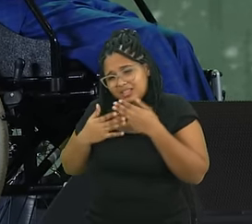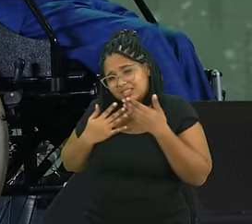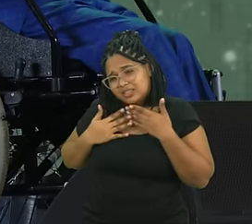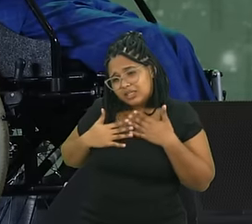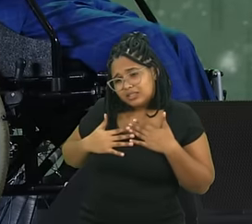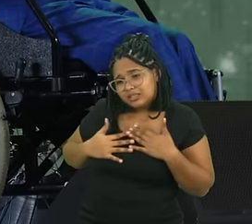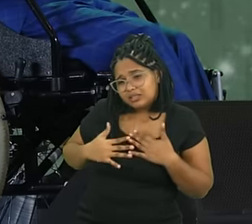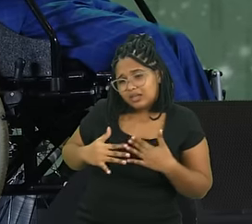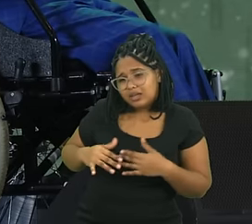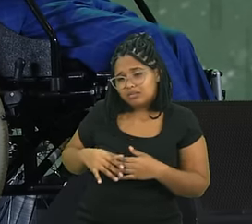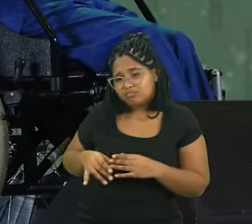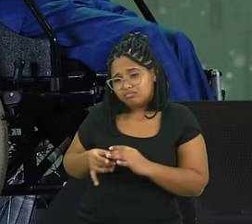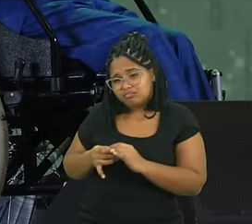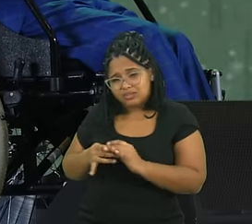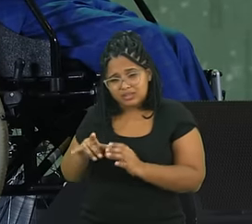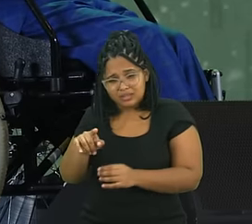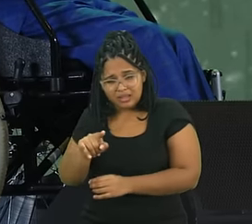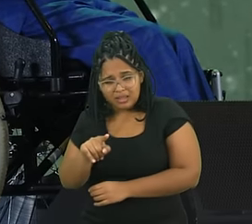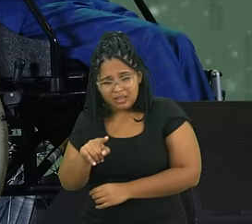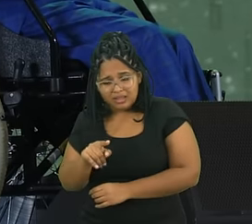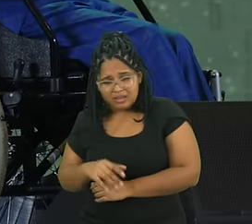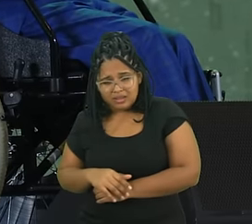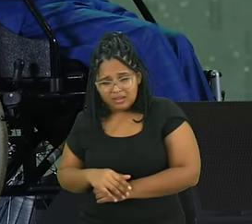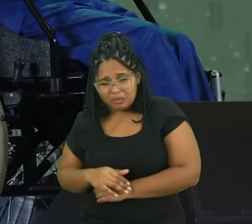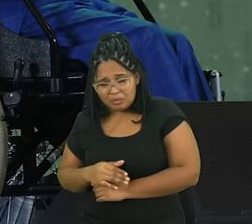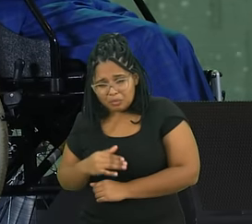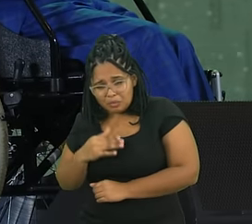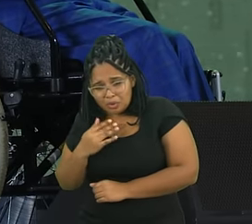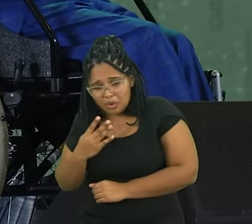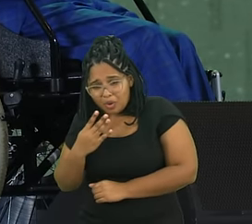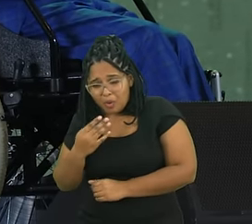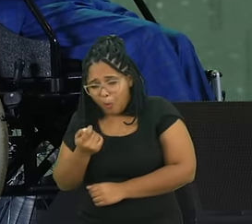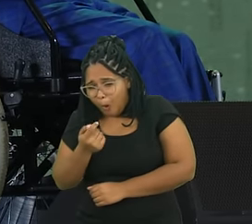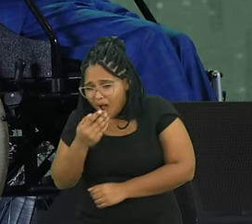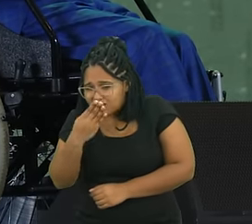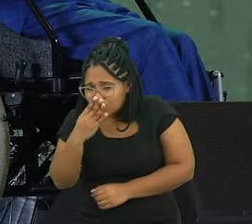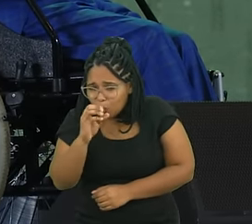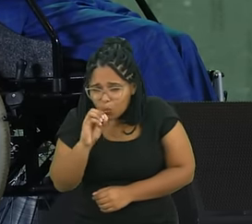E eu falei, depois de 40 minutos de ouvindo os médicos, eu disse: